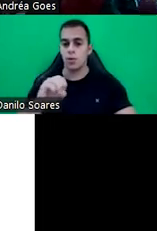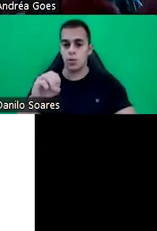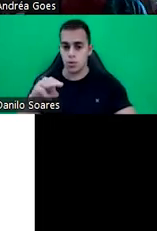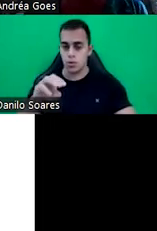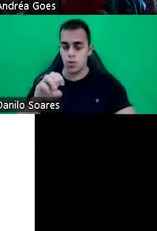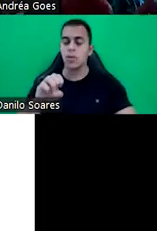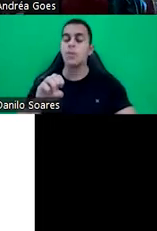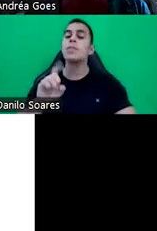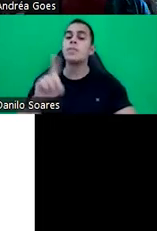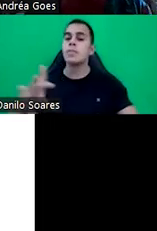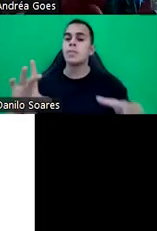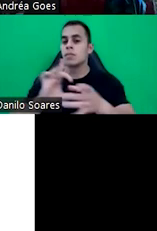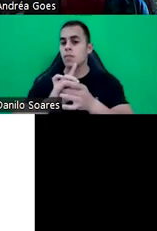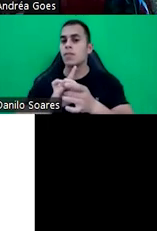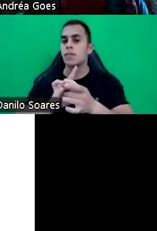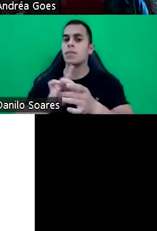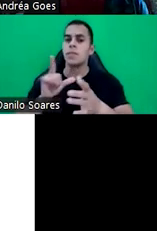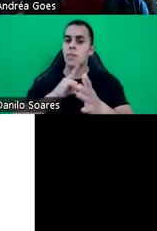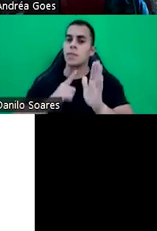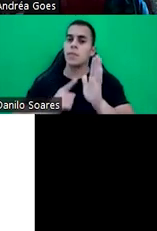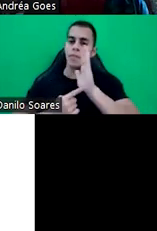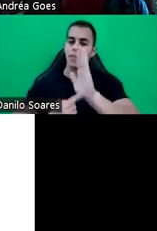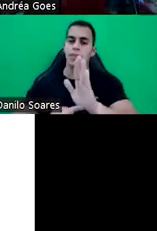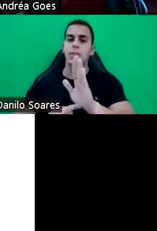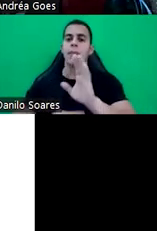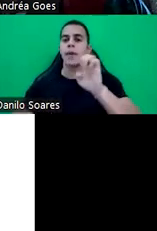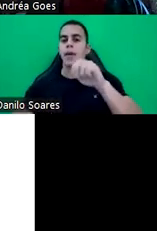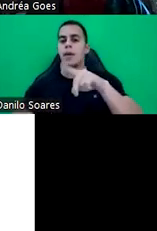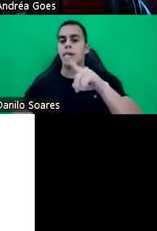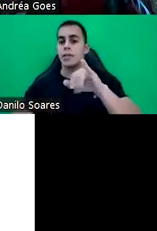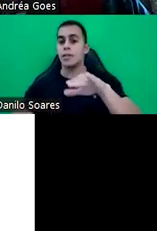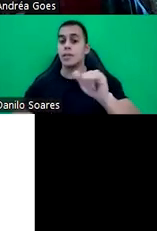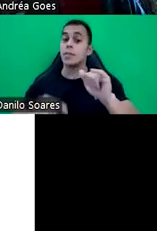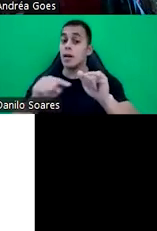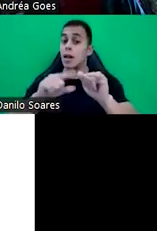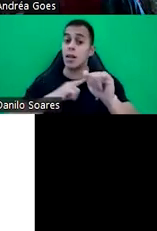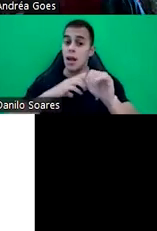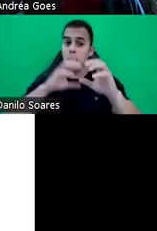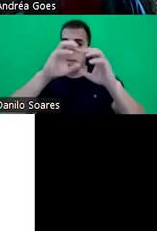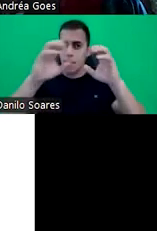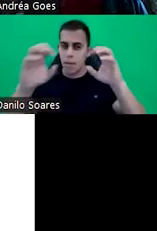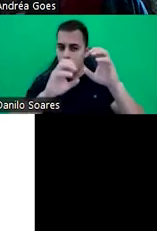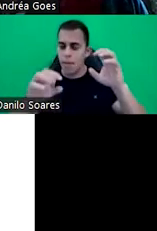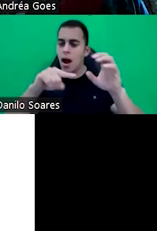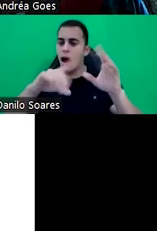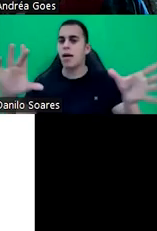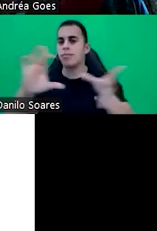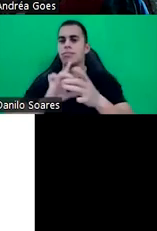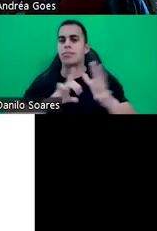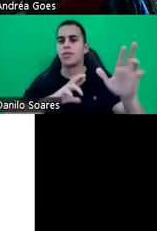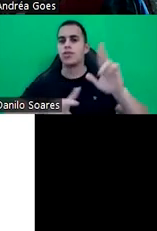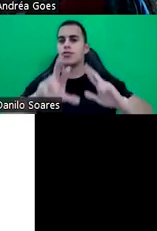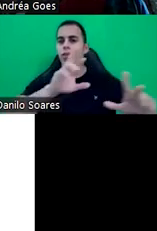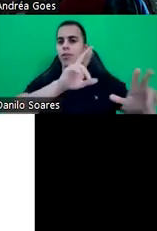uma região gênica que expressa a enzima glicosiltransferase, com pequenas diferenças entre elas. Então, o fenótipo